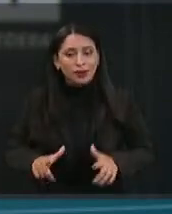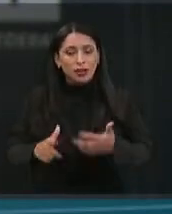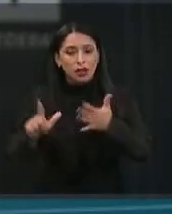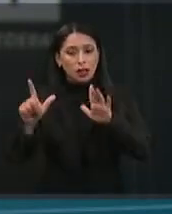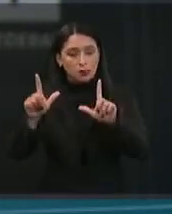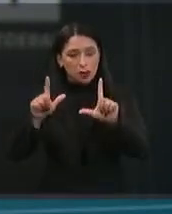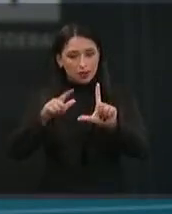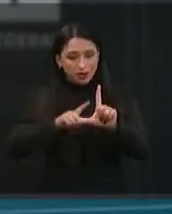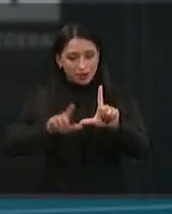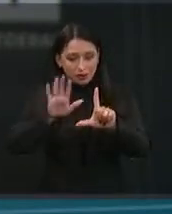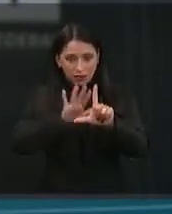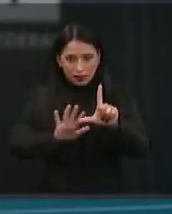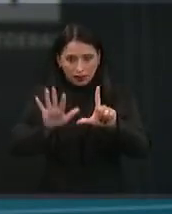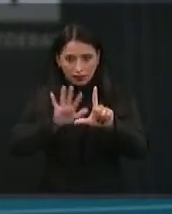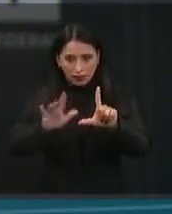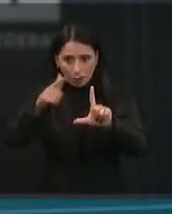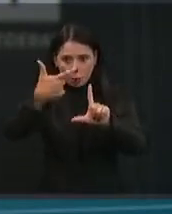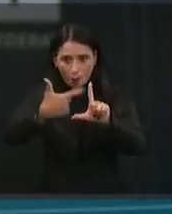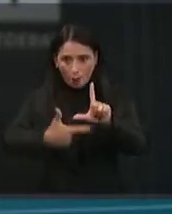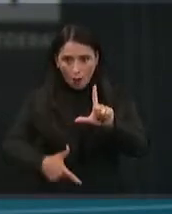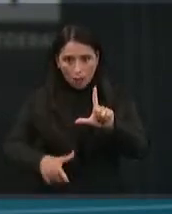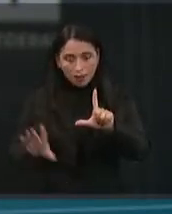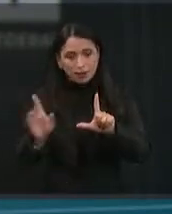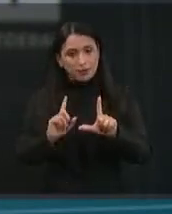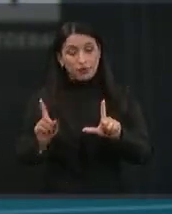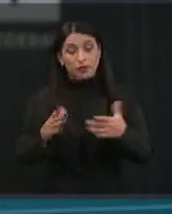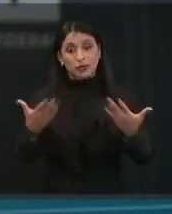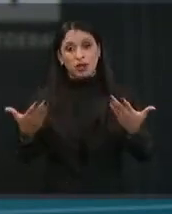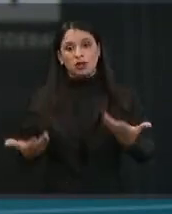Mapeamos desde a nossa fundação casos no judiciário.